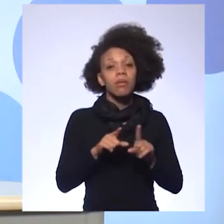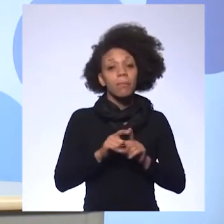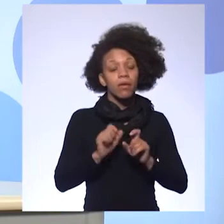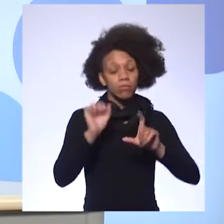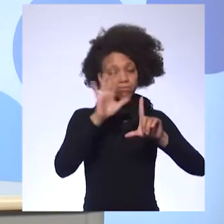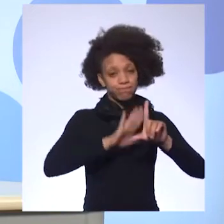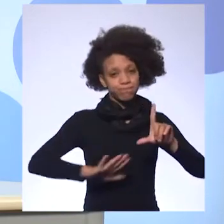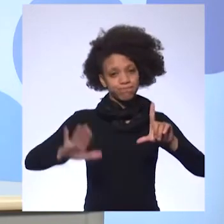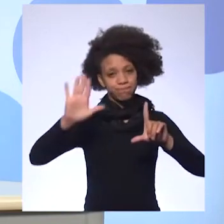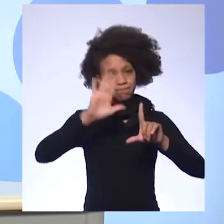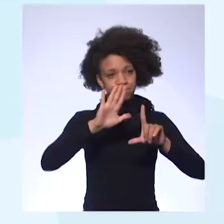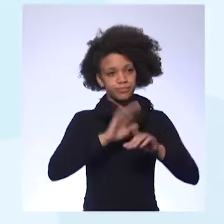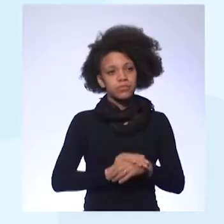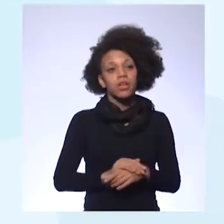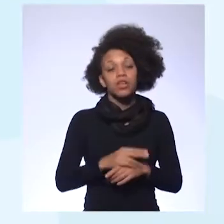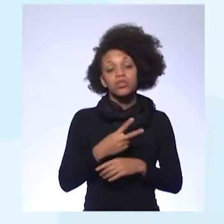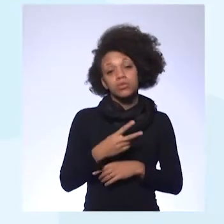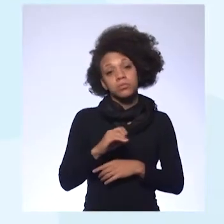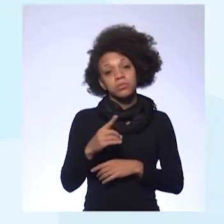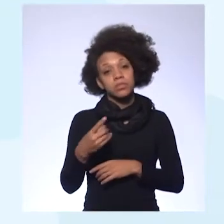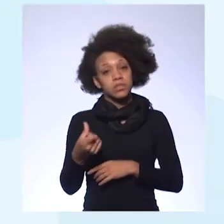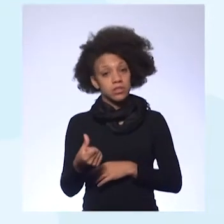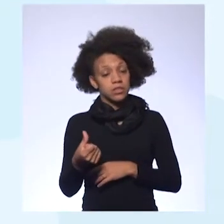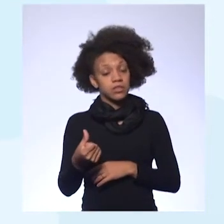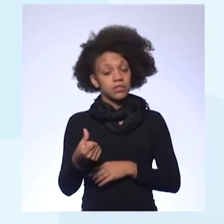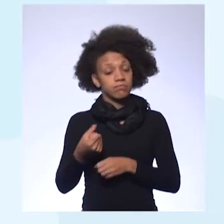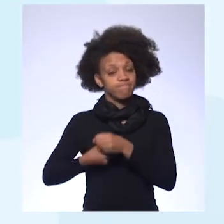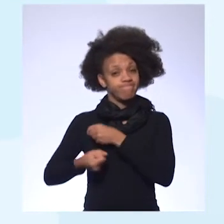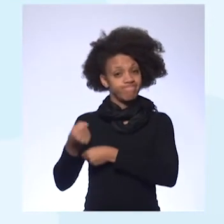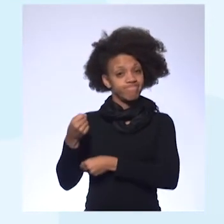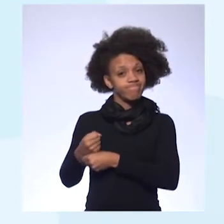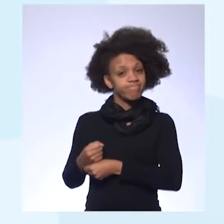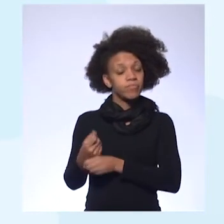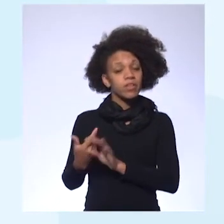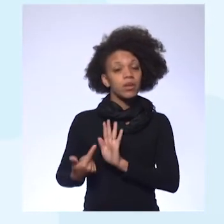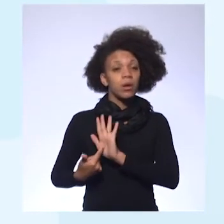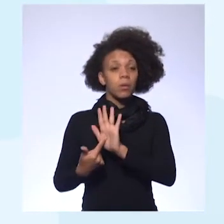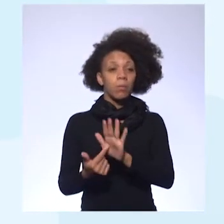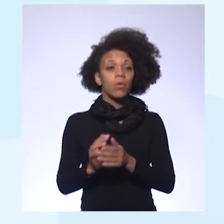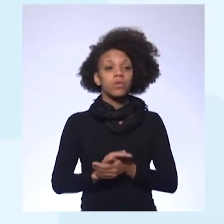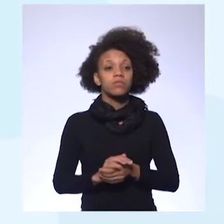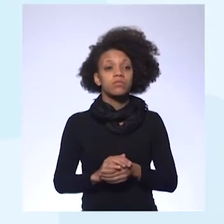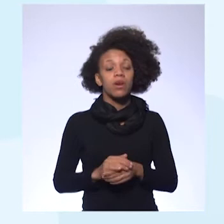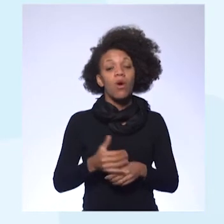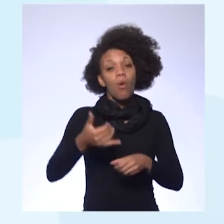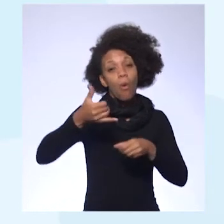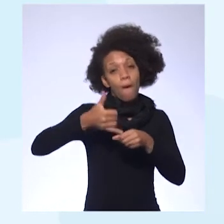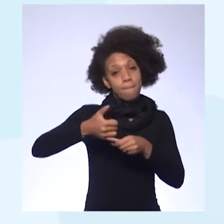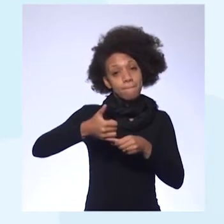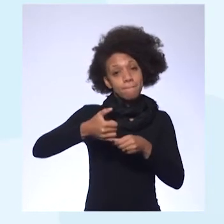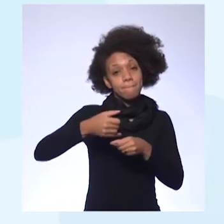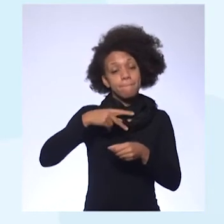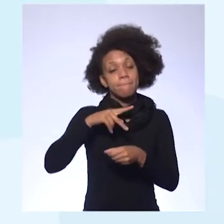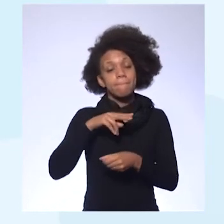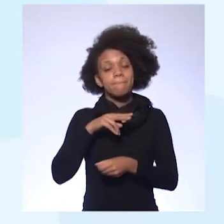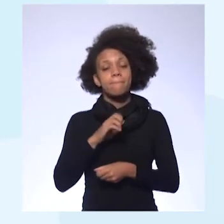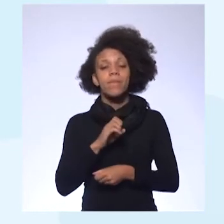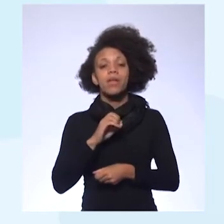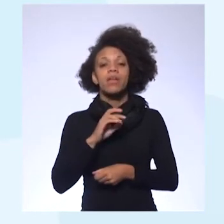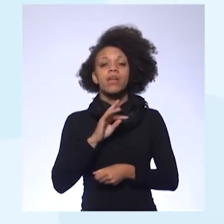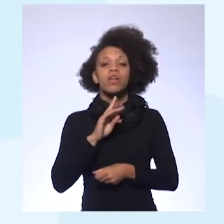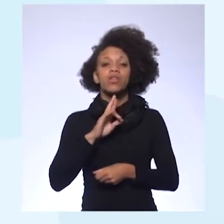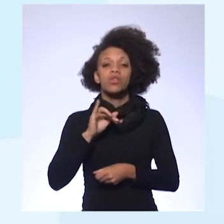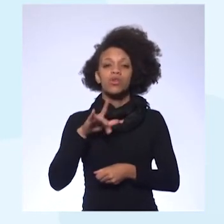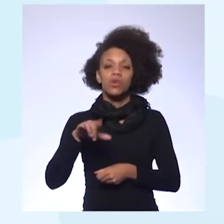mapa, que é o mapa de 2016, que traz aí a produção de petróleo no mundo. E ela traz em